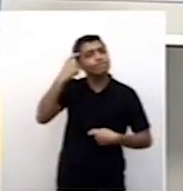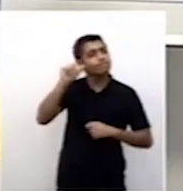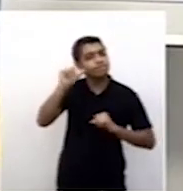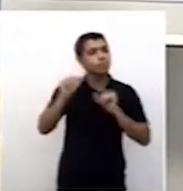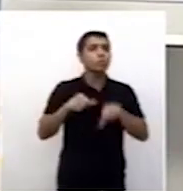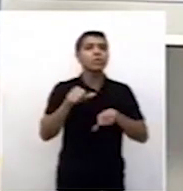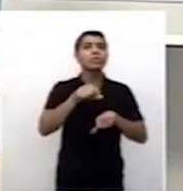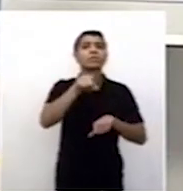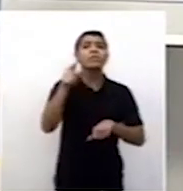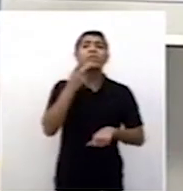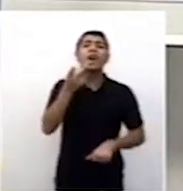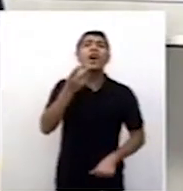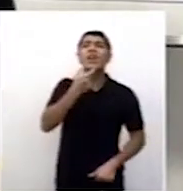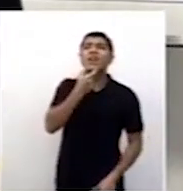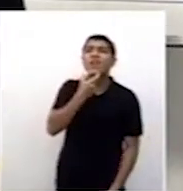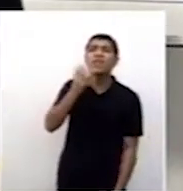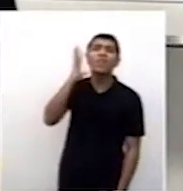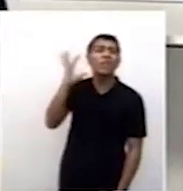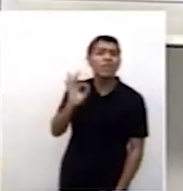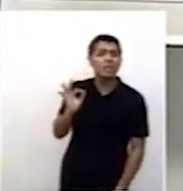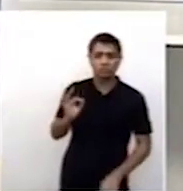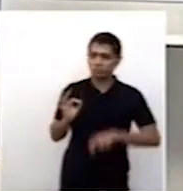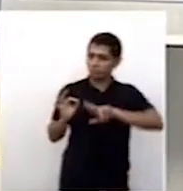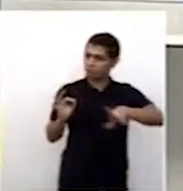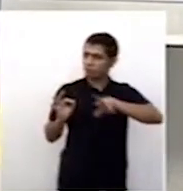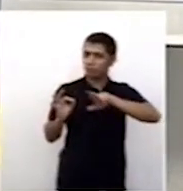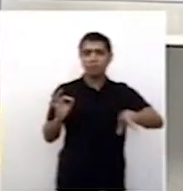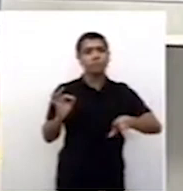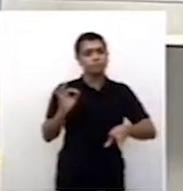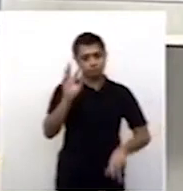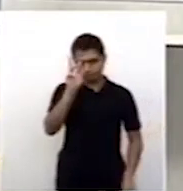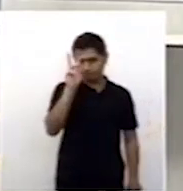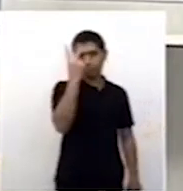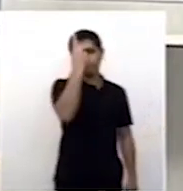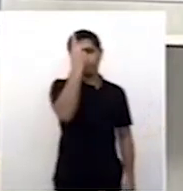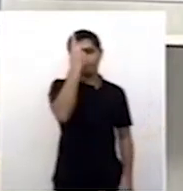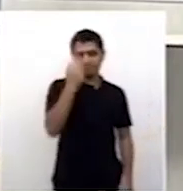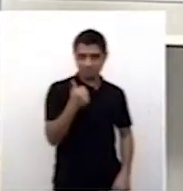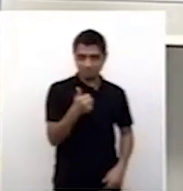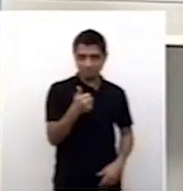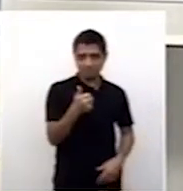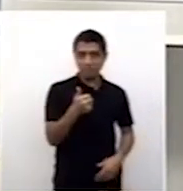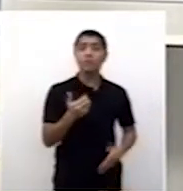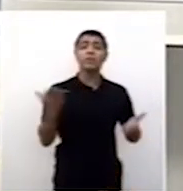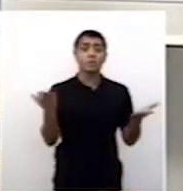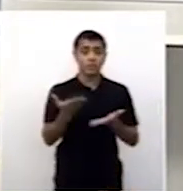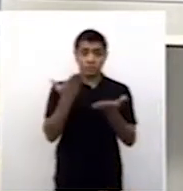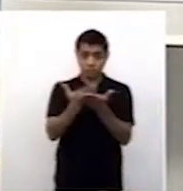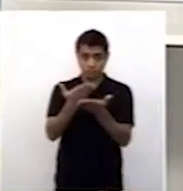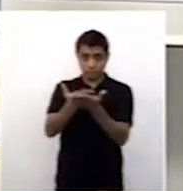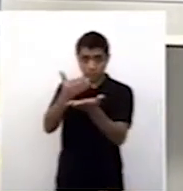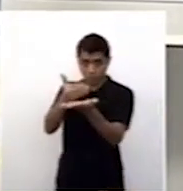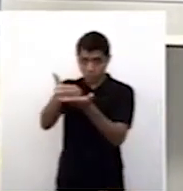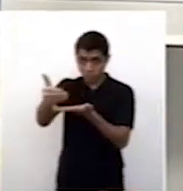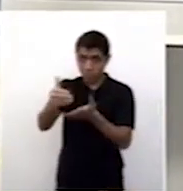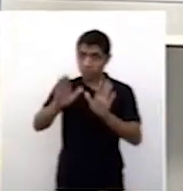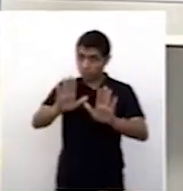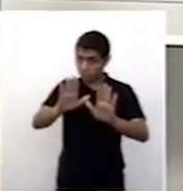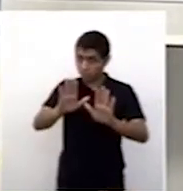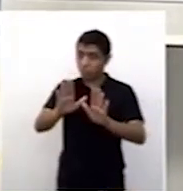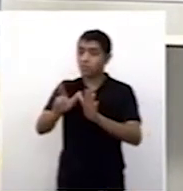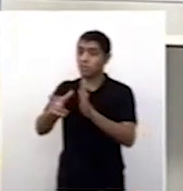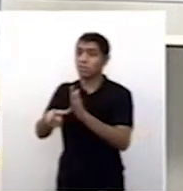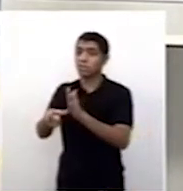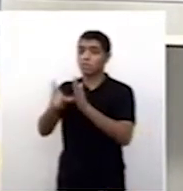ok? Bem, antes de começar a aula, eu vou passar algumas instruções para um melhor desenvolvimento do nosso trabalho.